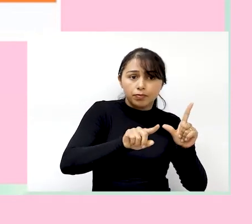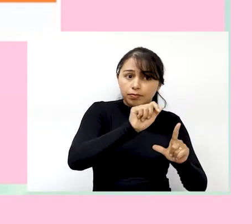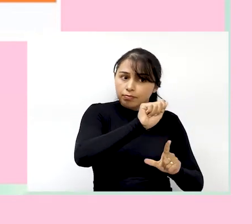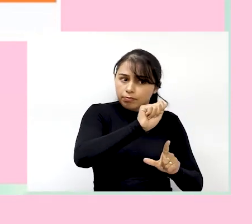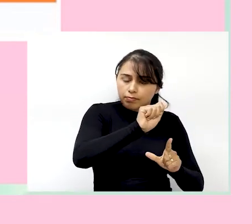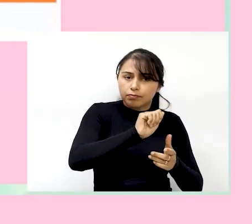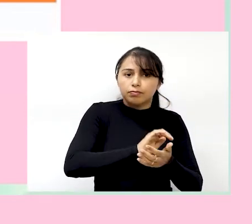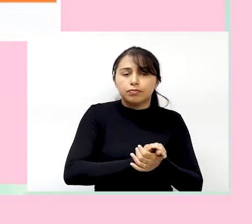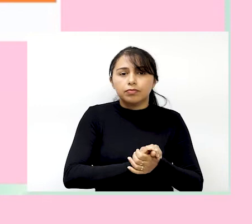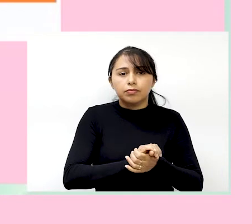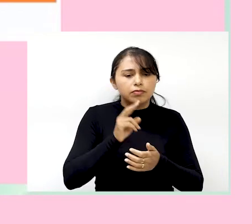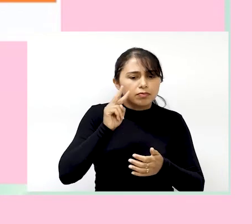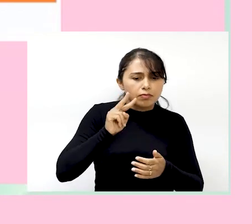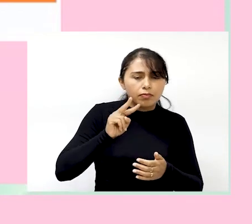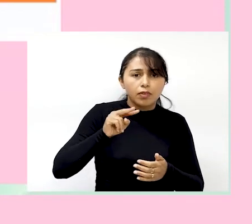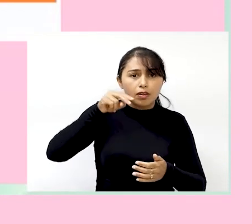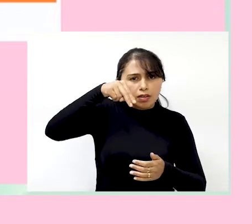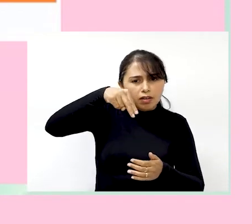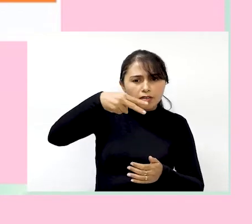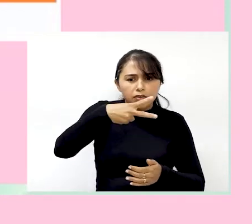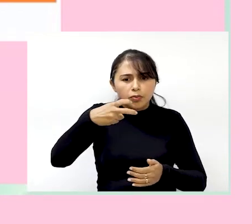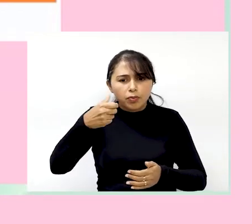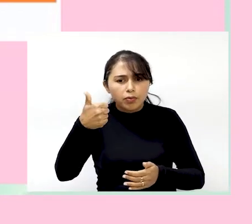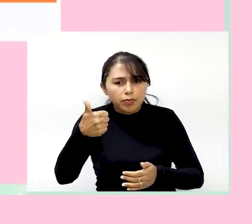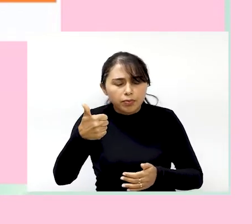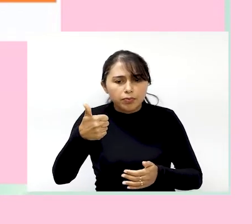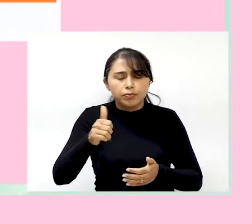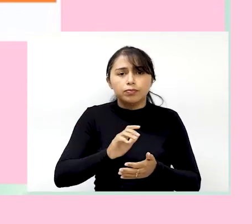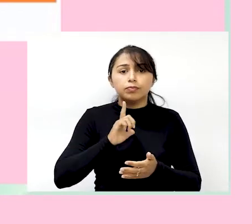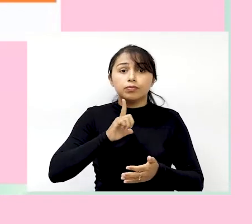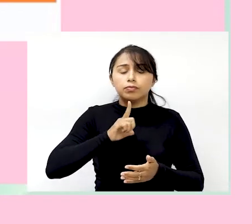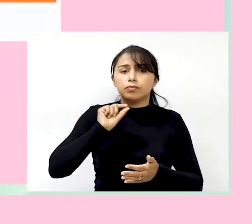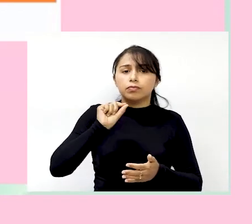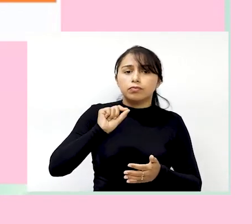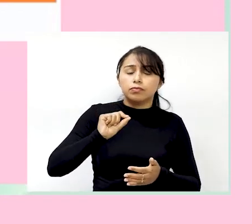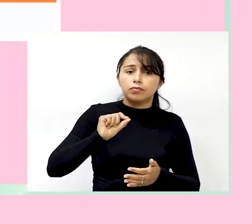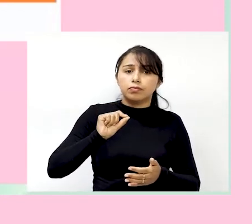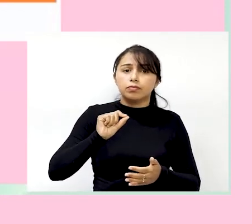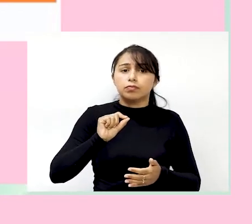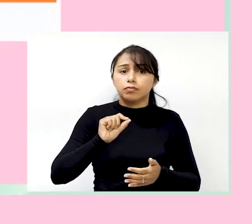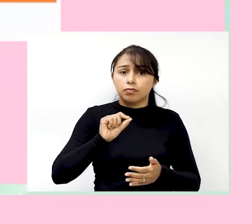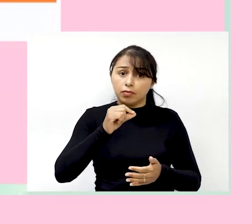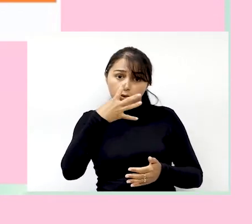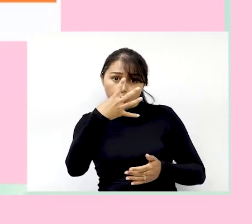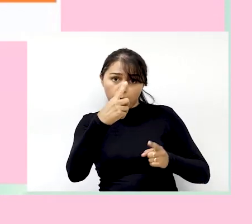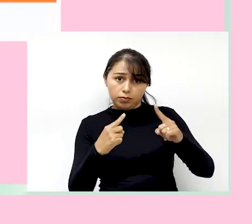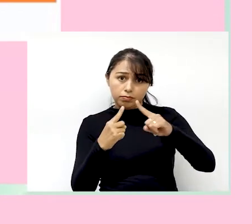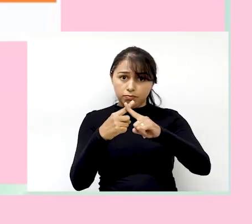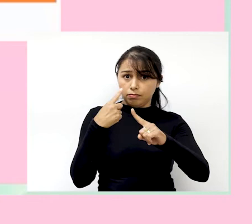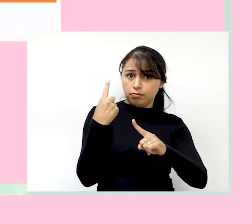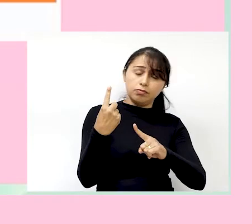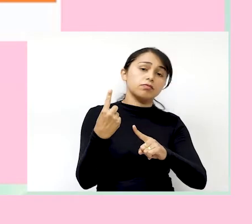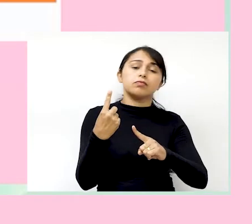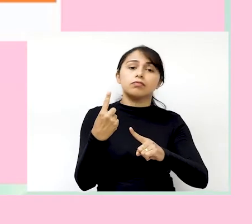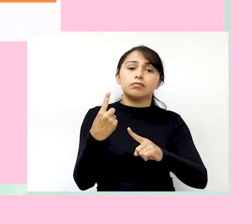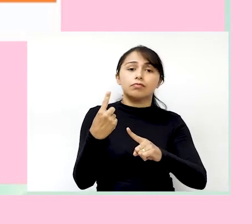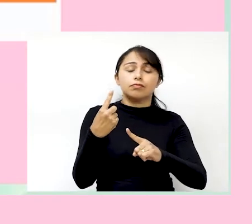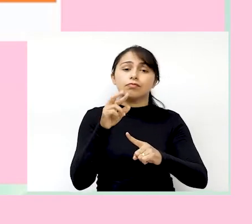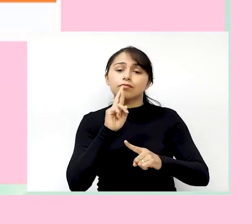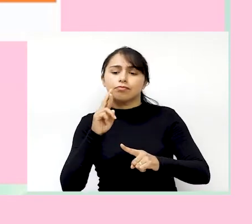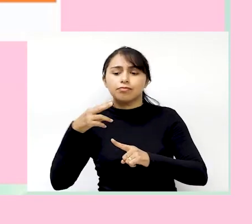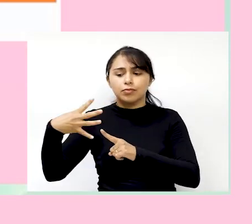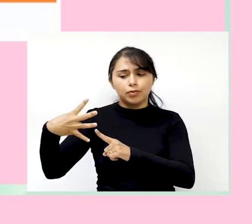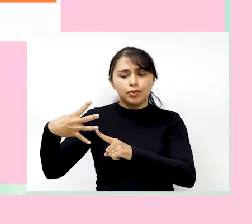alternativa, 4n, e eu colocar n igual a 1, eu vou ter 4 vezes 1, que dá um